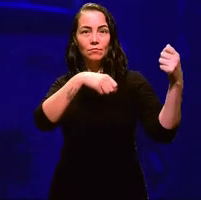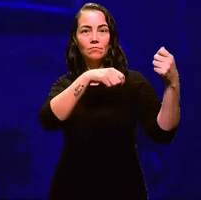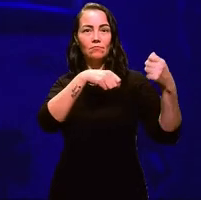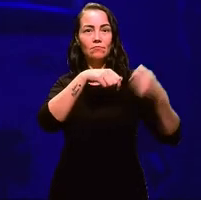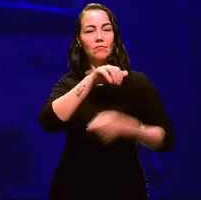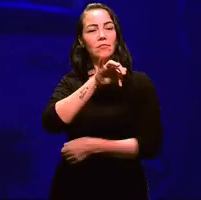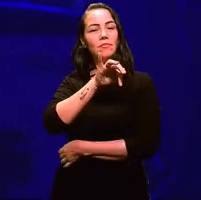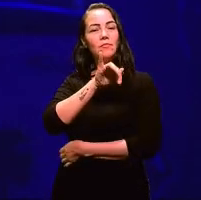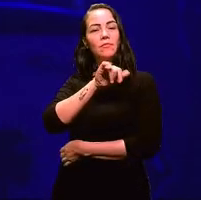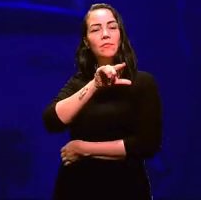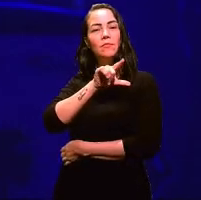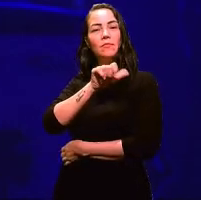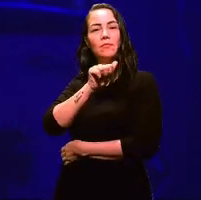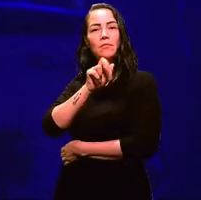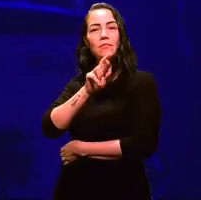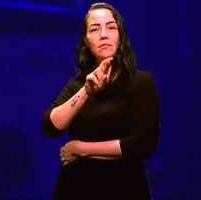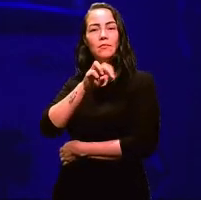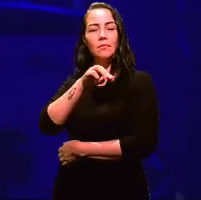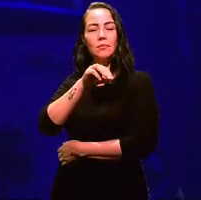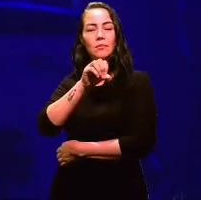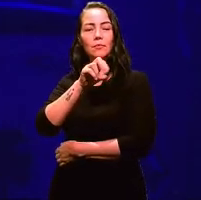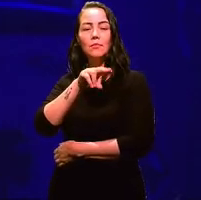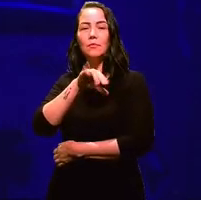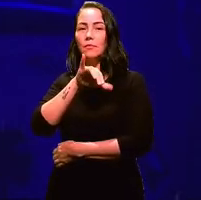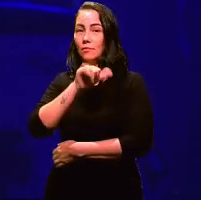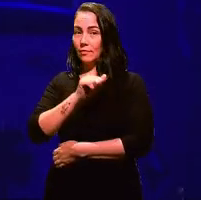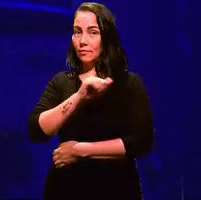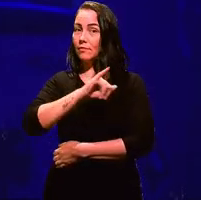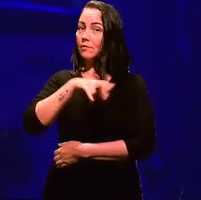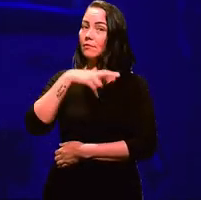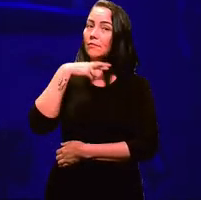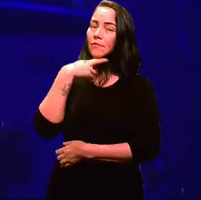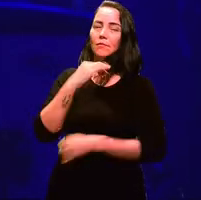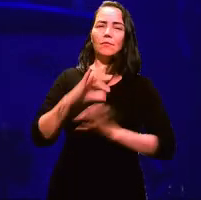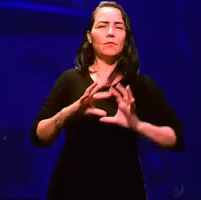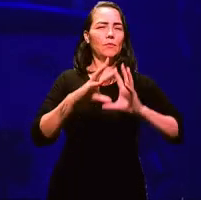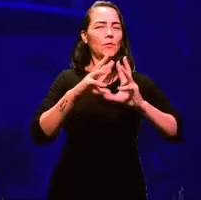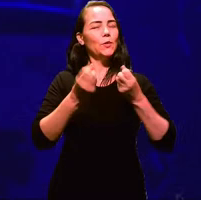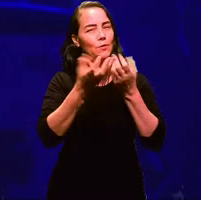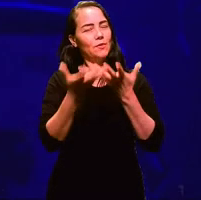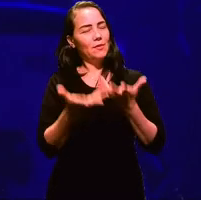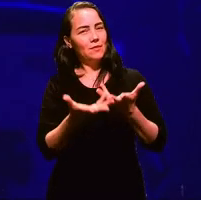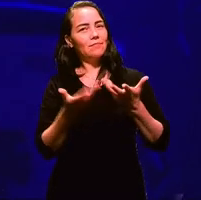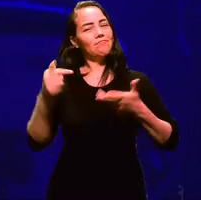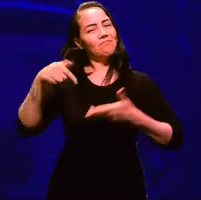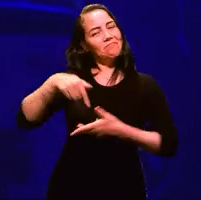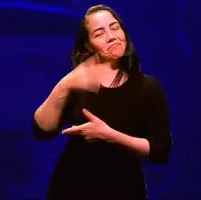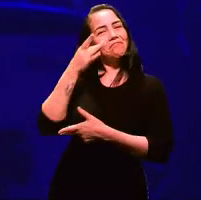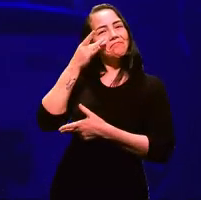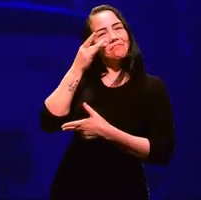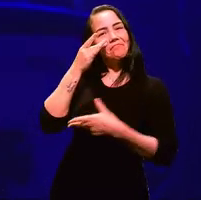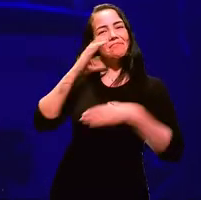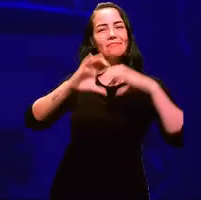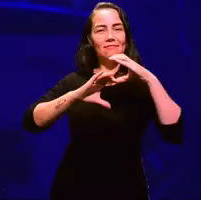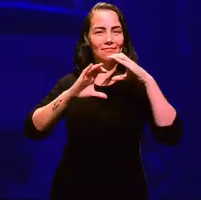Sul, damos as boas-vindas a todos vocês aqui